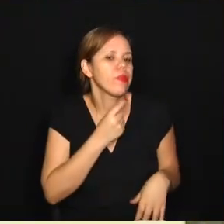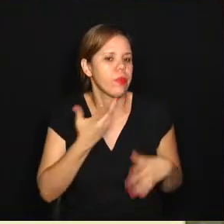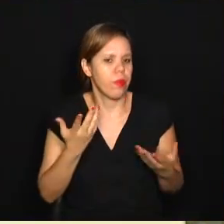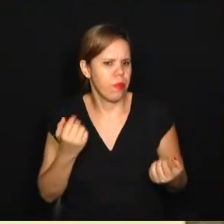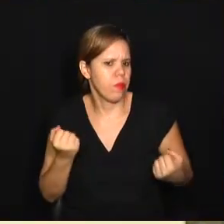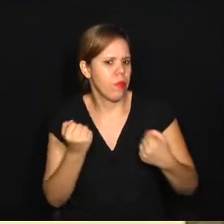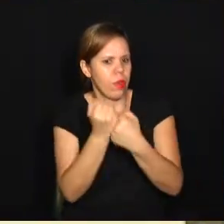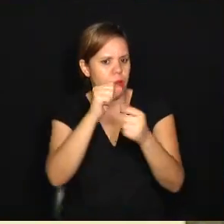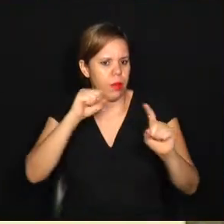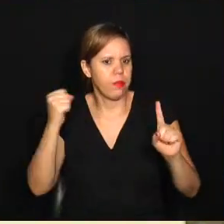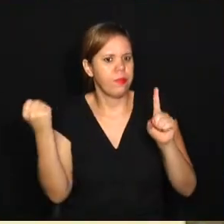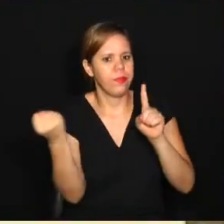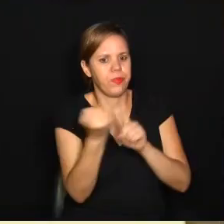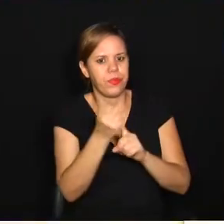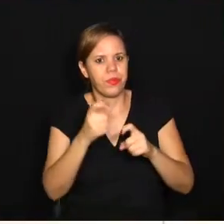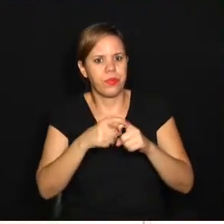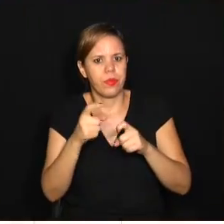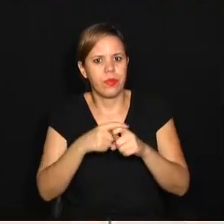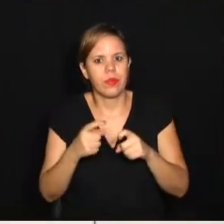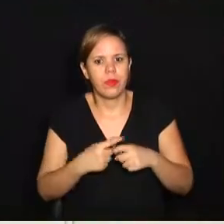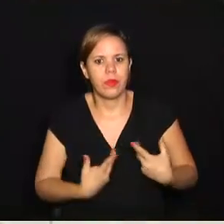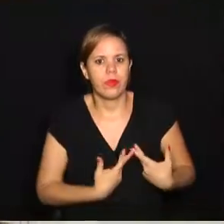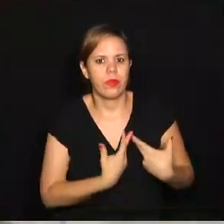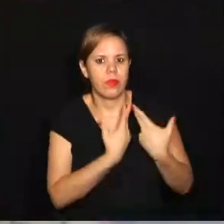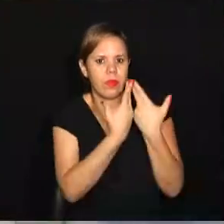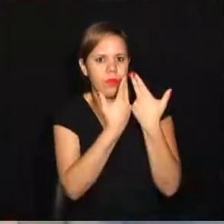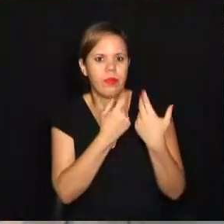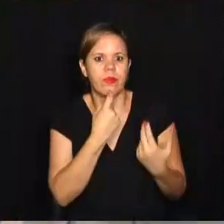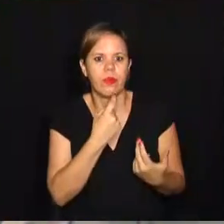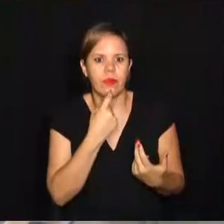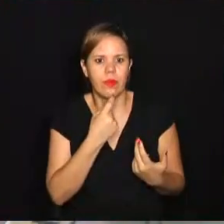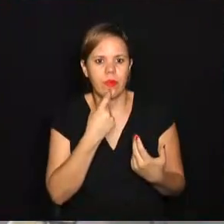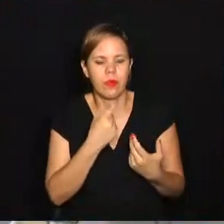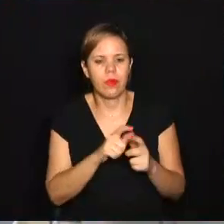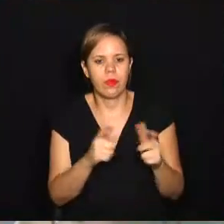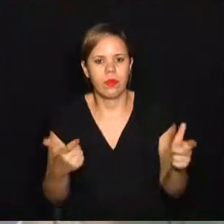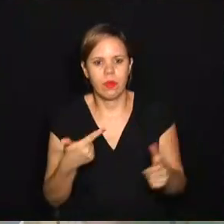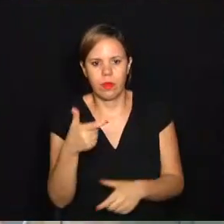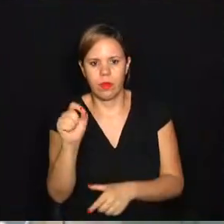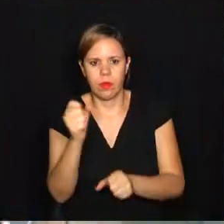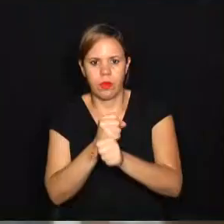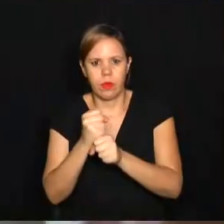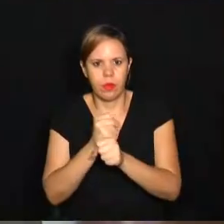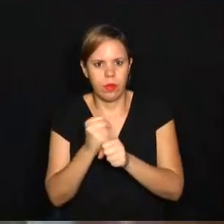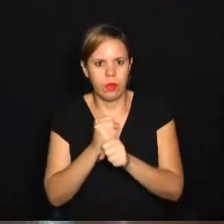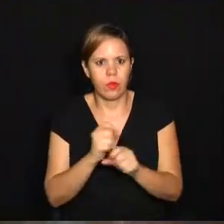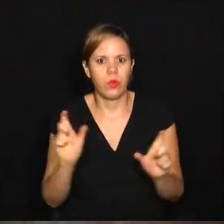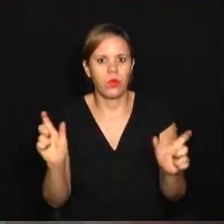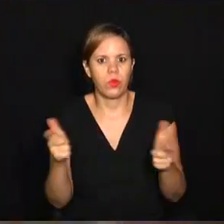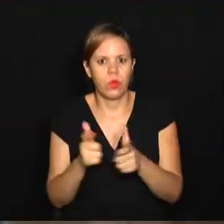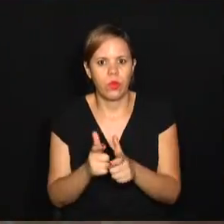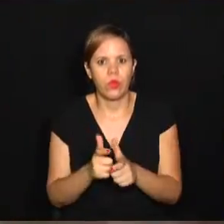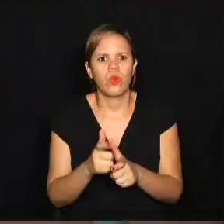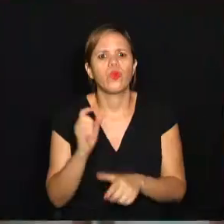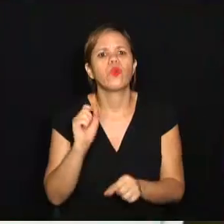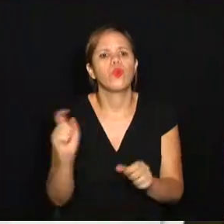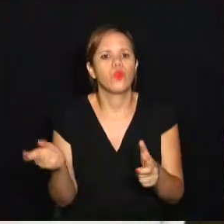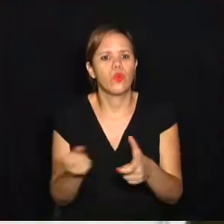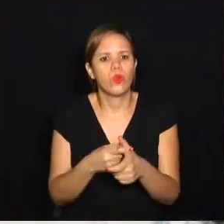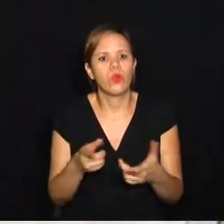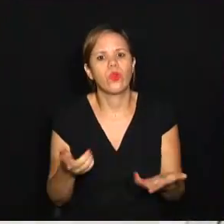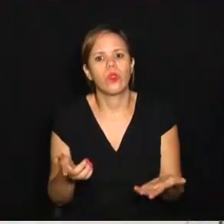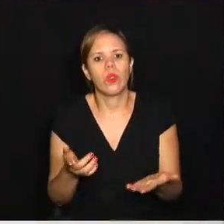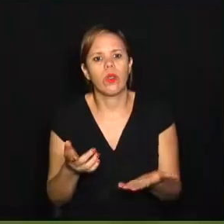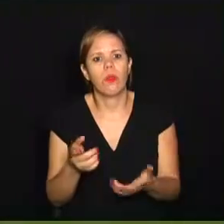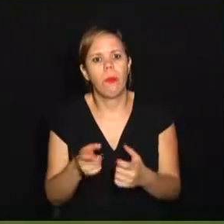apoia a Sociedade de Medicina e Cirurgia de Campinas para estender por 10 anos a redução da alíquota aos médicos